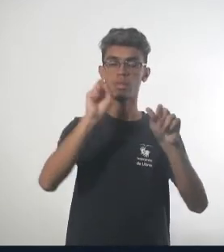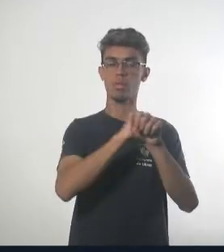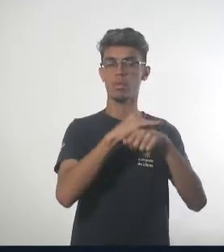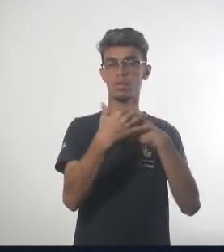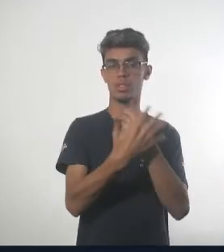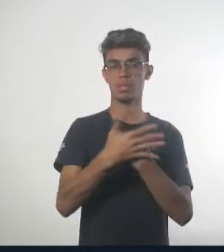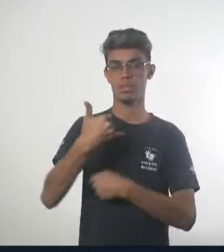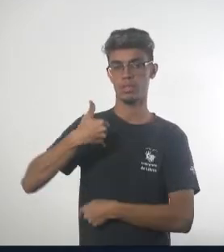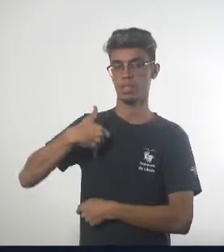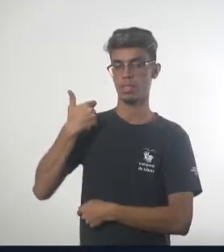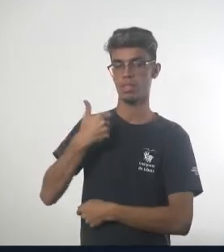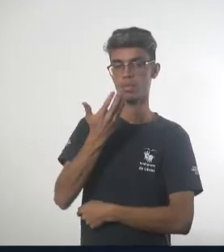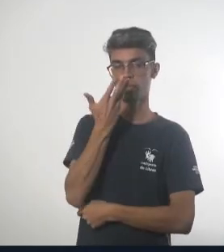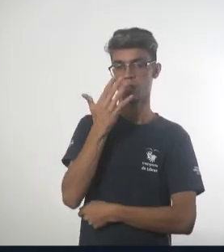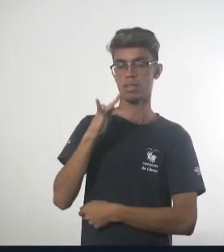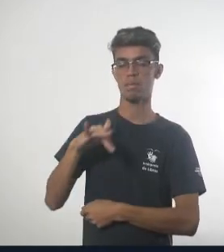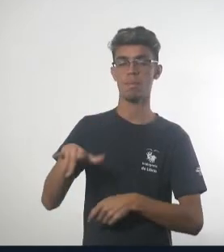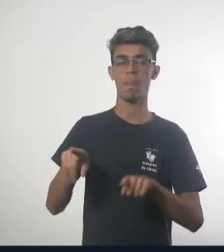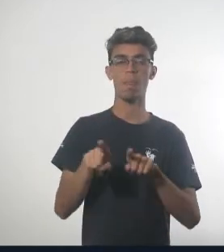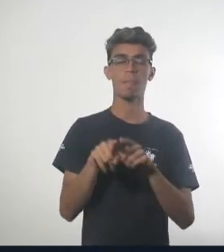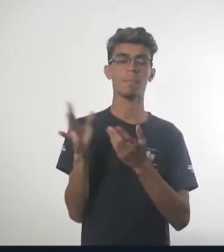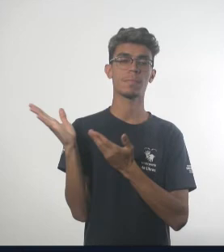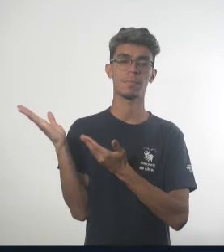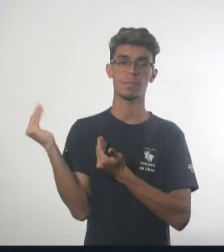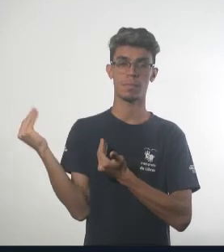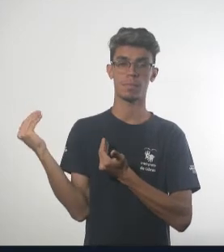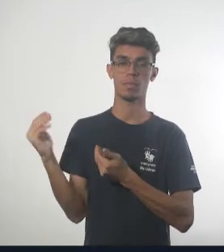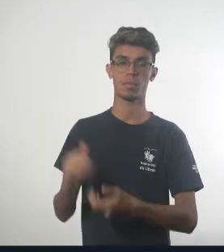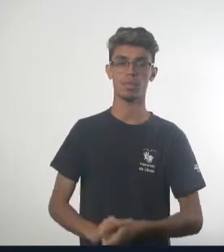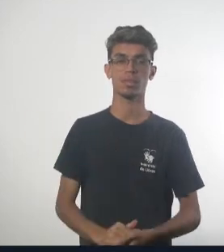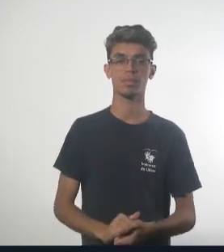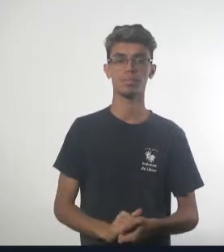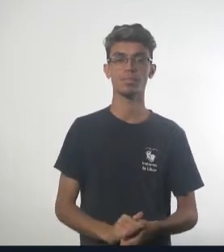faixas etárias de crianças e adolescentes.